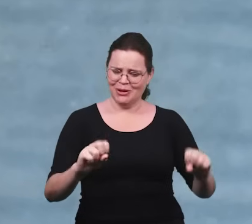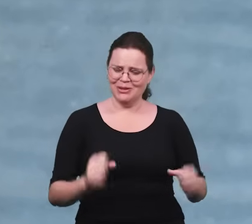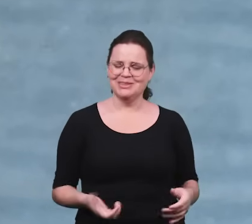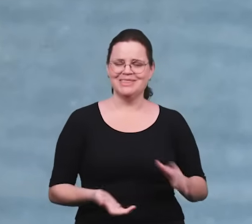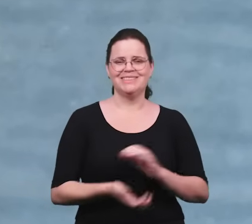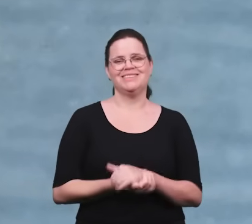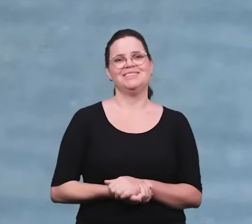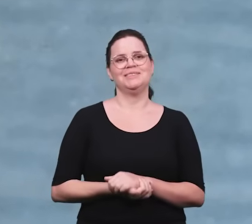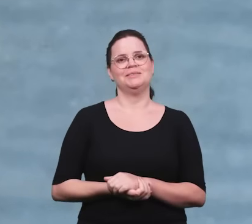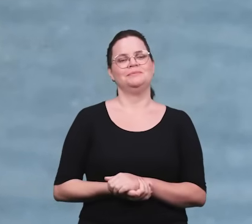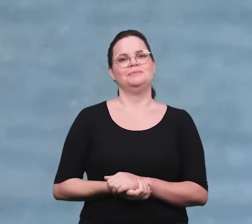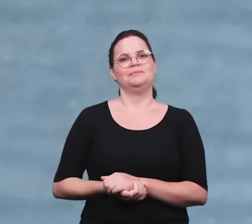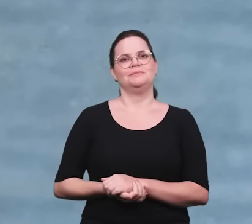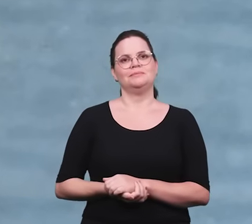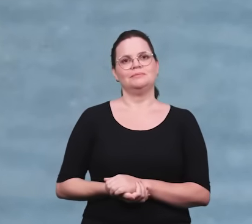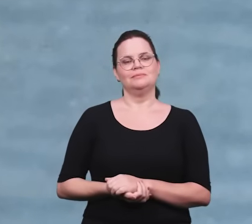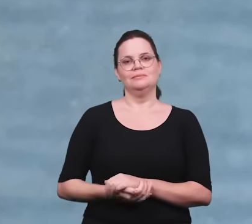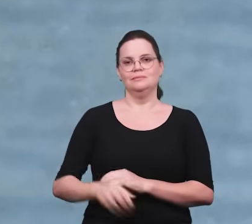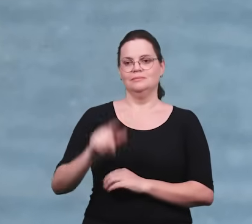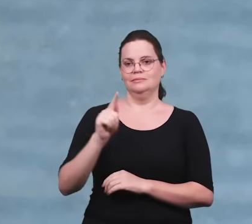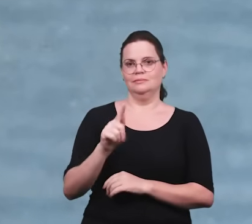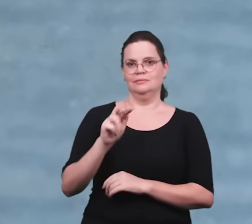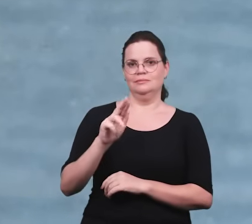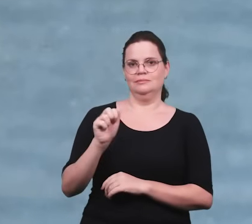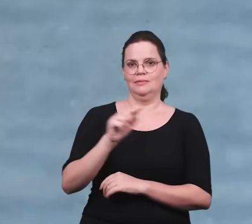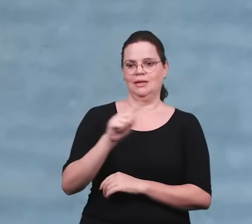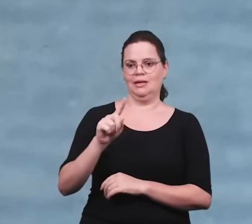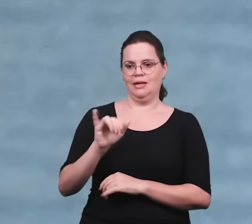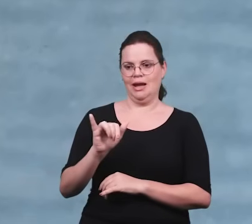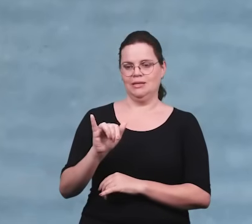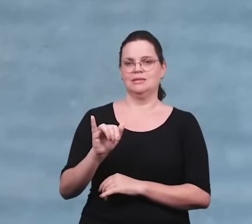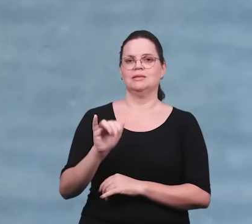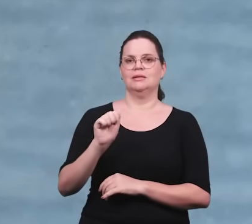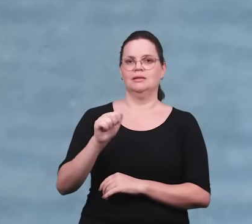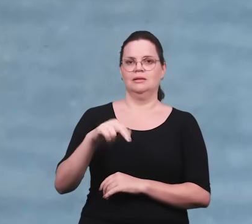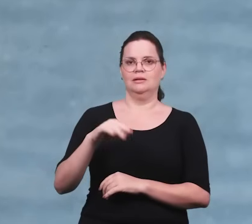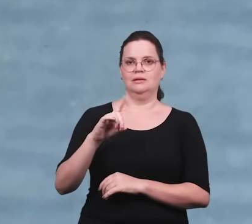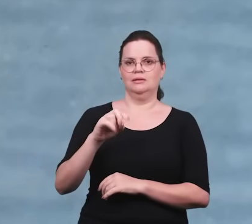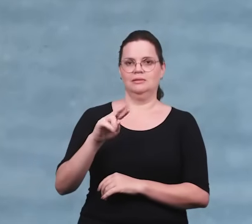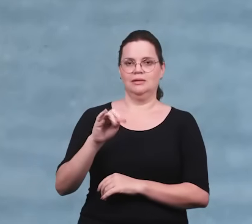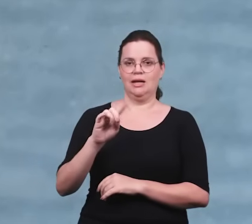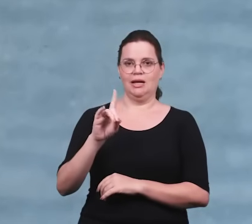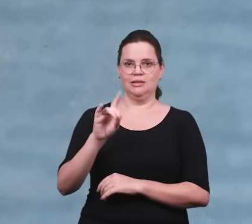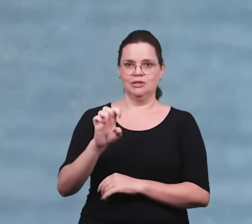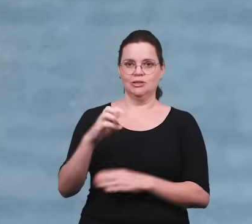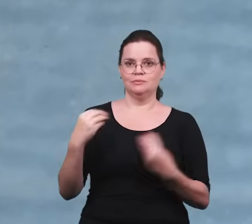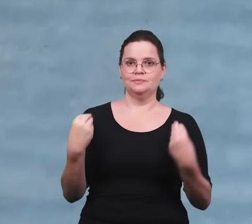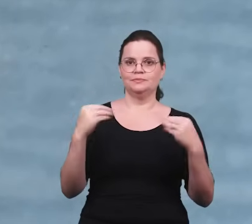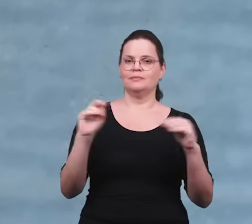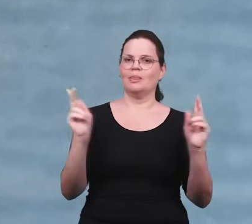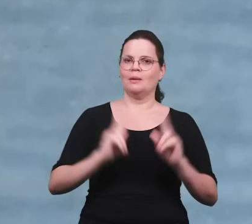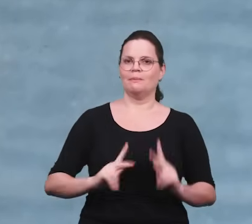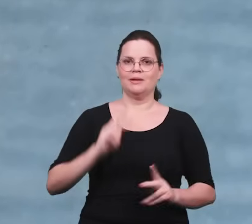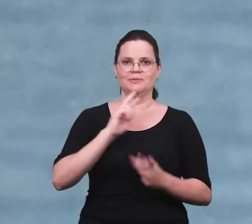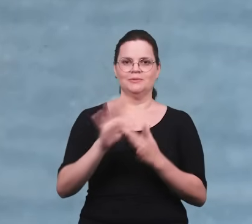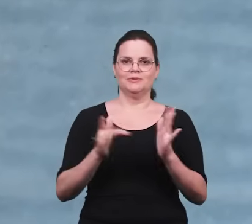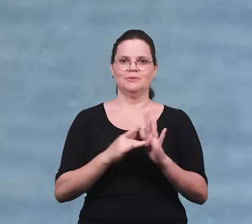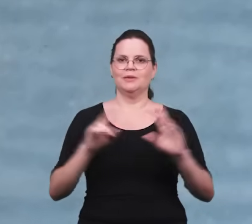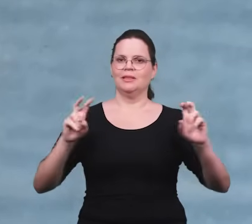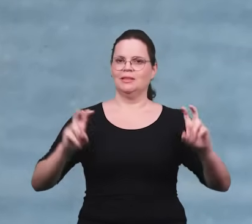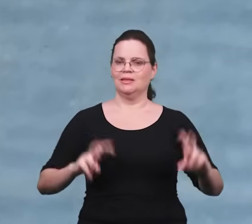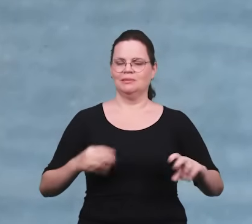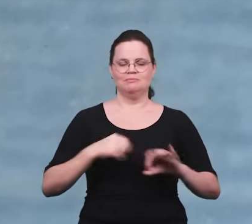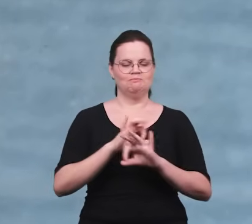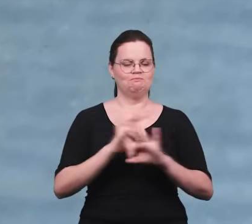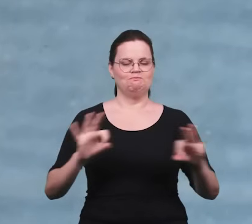minha querida. Olha só, a Grazi Andrade, ela manda o seguinte: a paz do Senhor Jesus. O tema tem sido